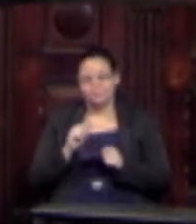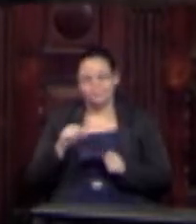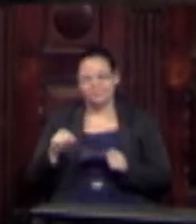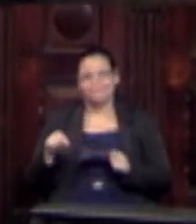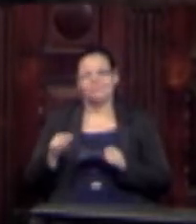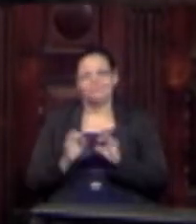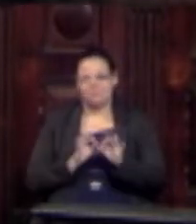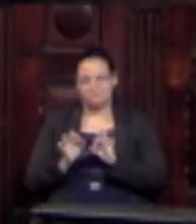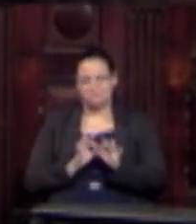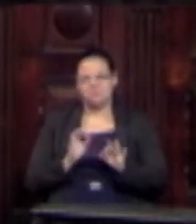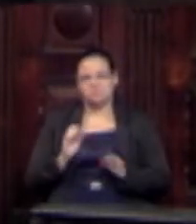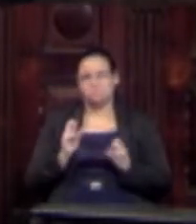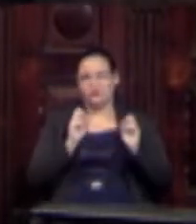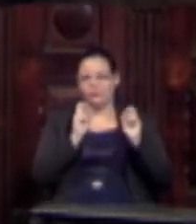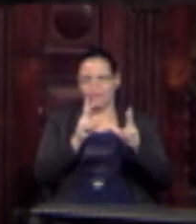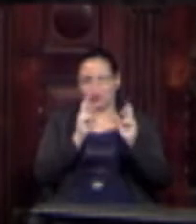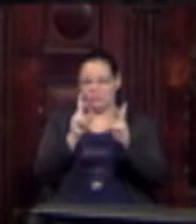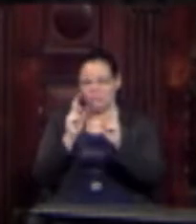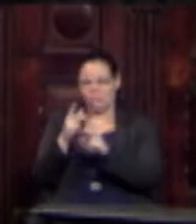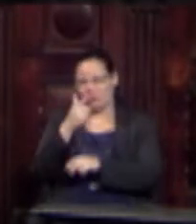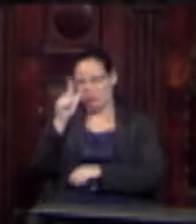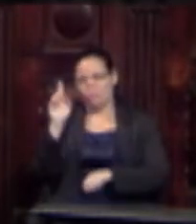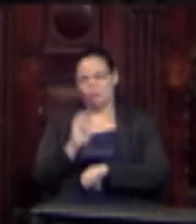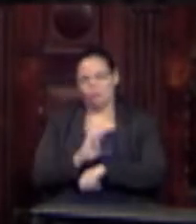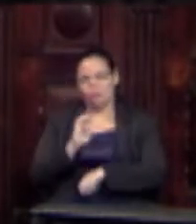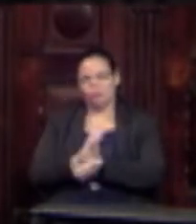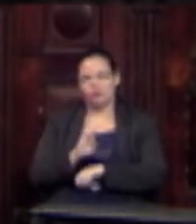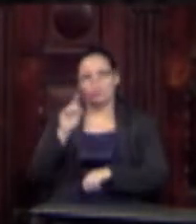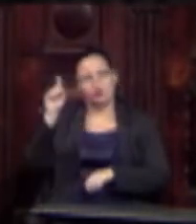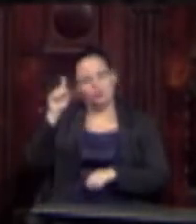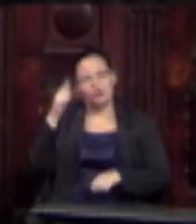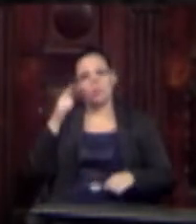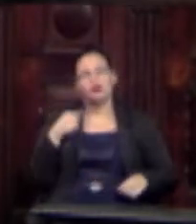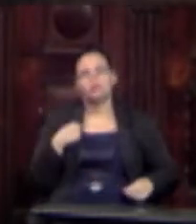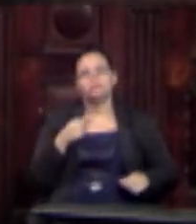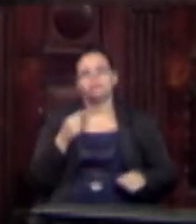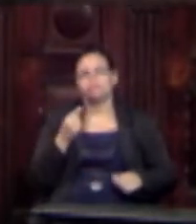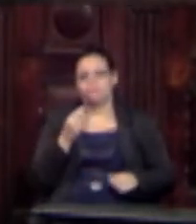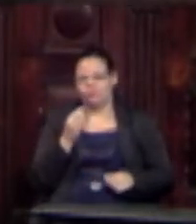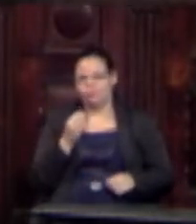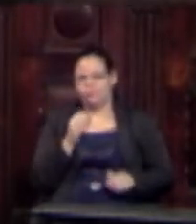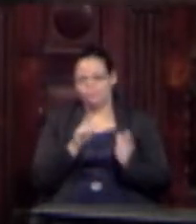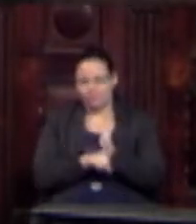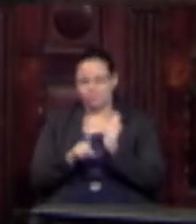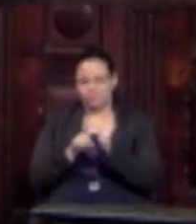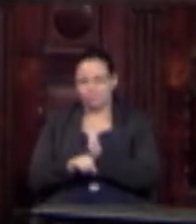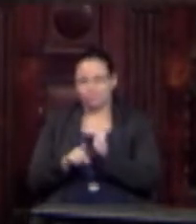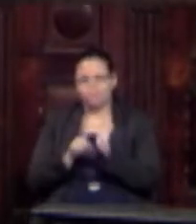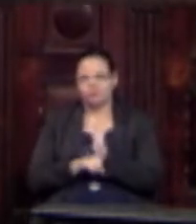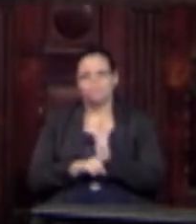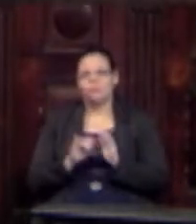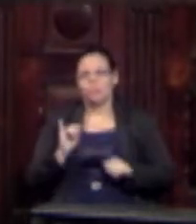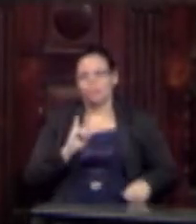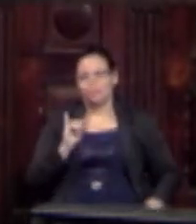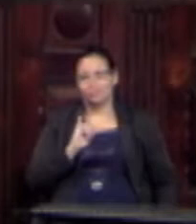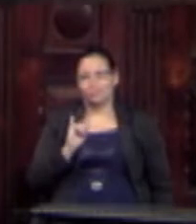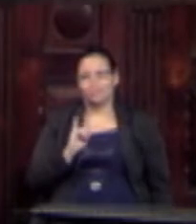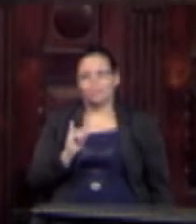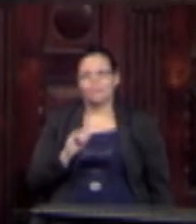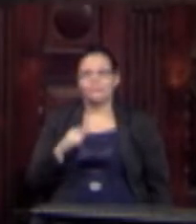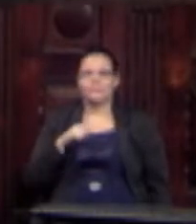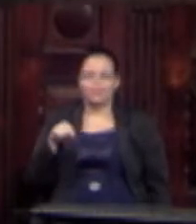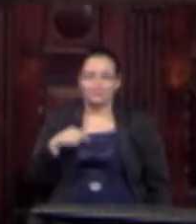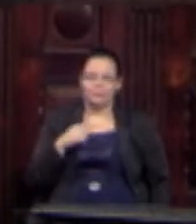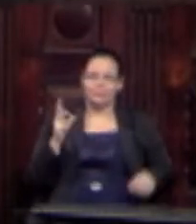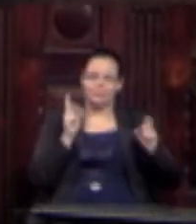outros estados, o tributo vai ser cobrado lá no destino. Aí sobra a exportação. Quando a